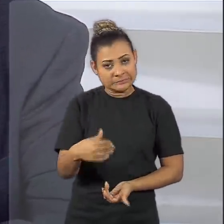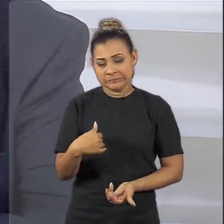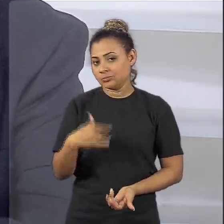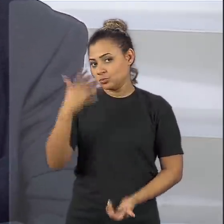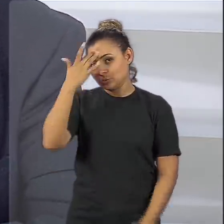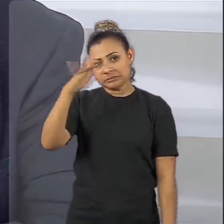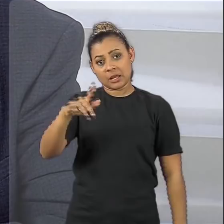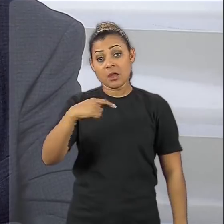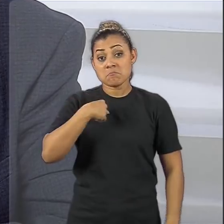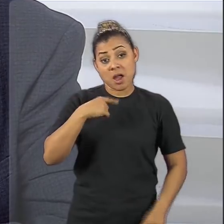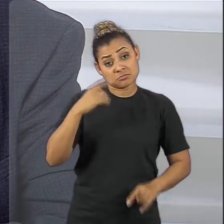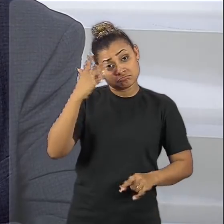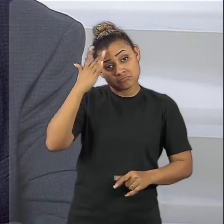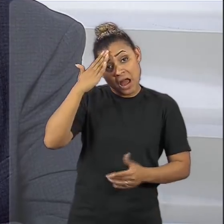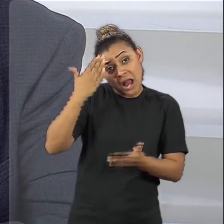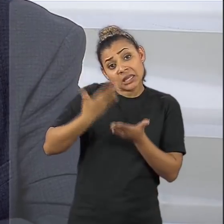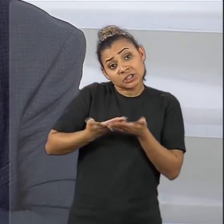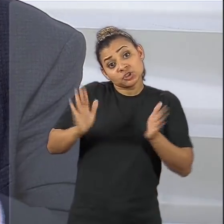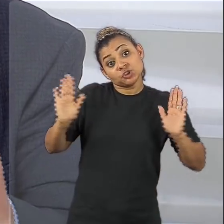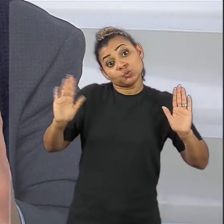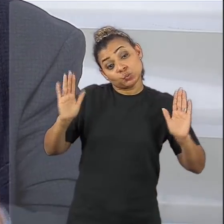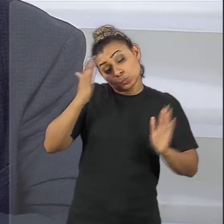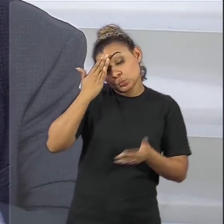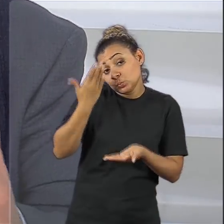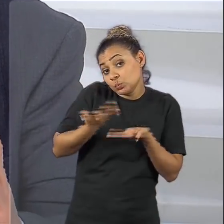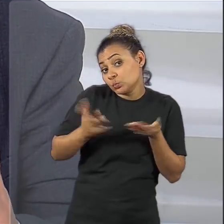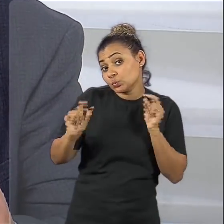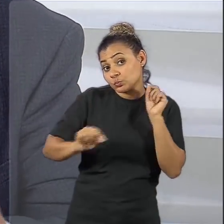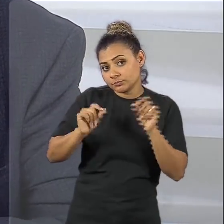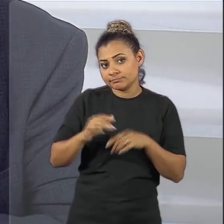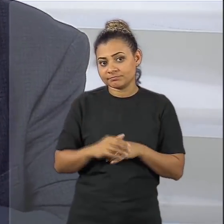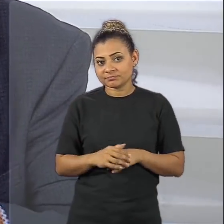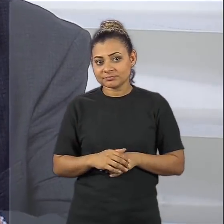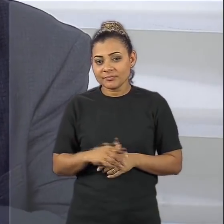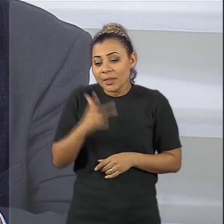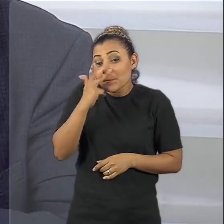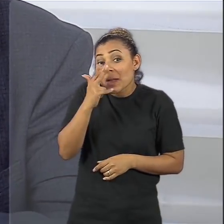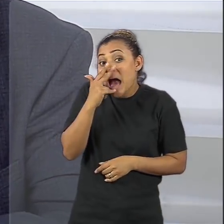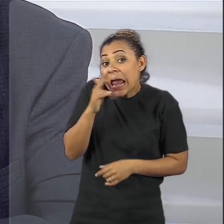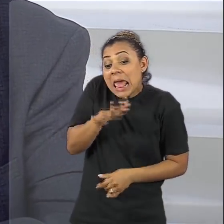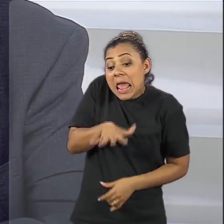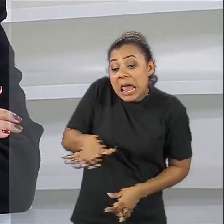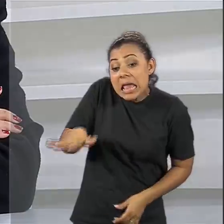afirmar que no desenho que se